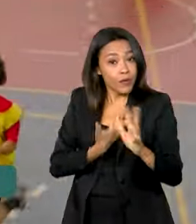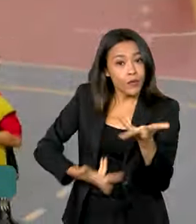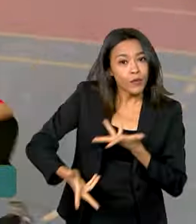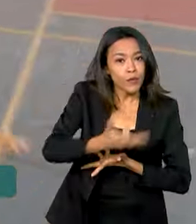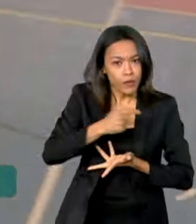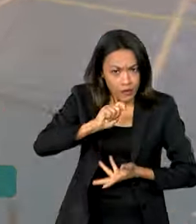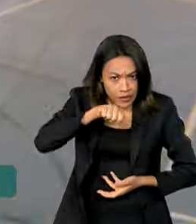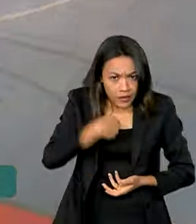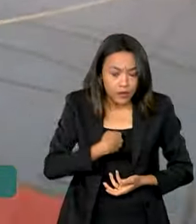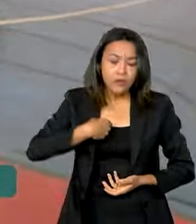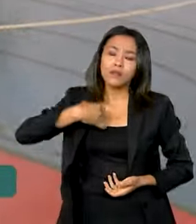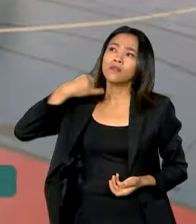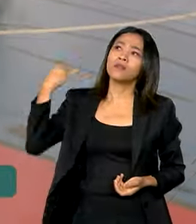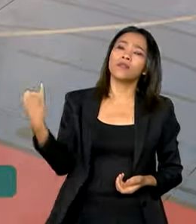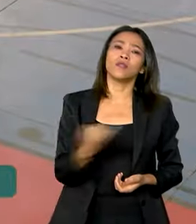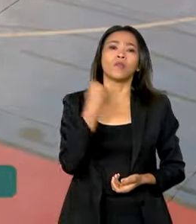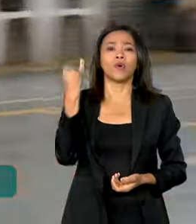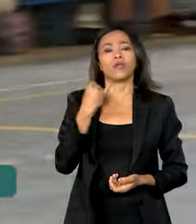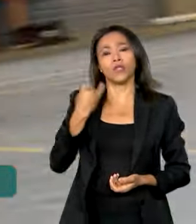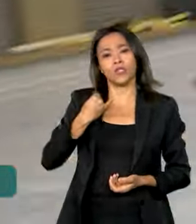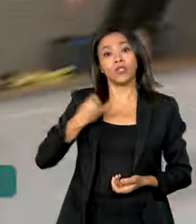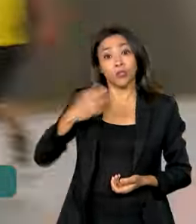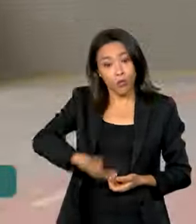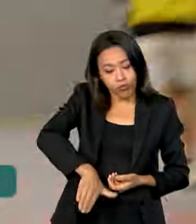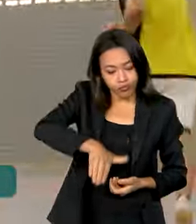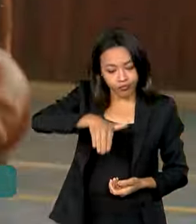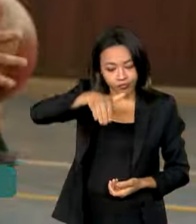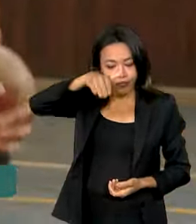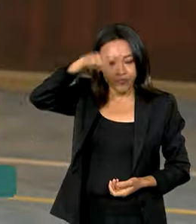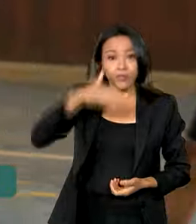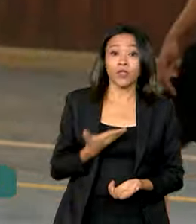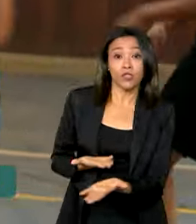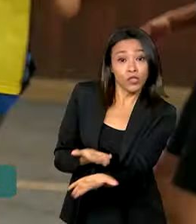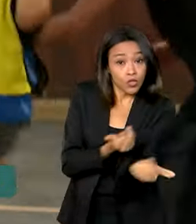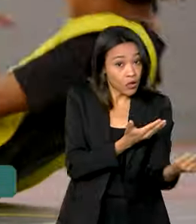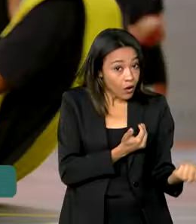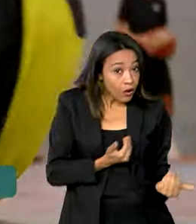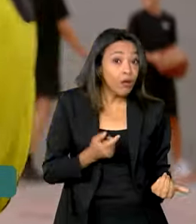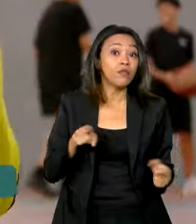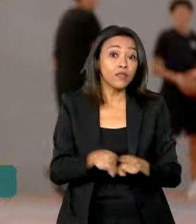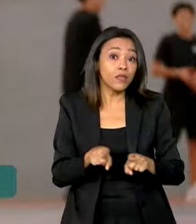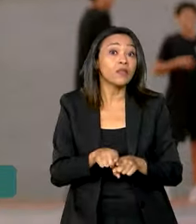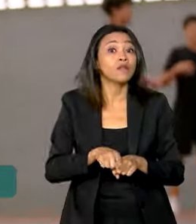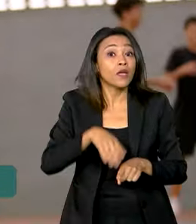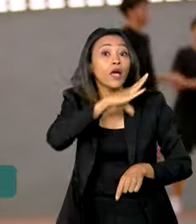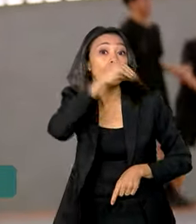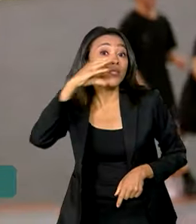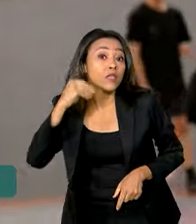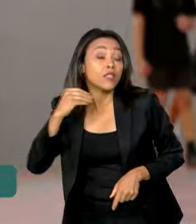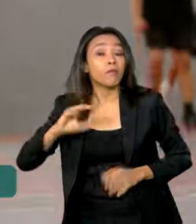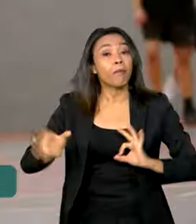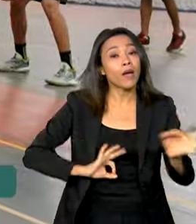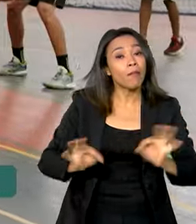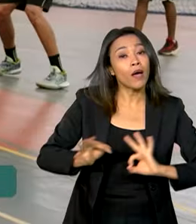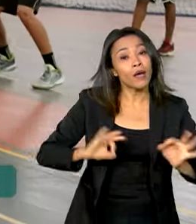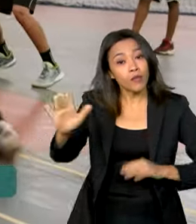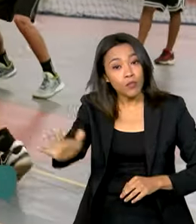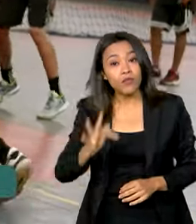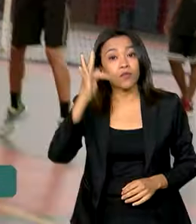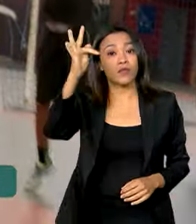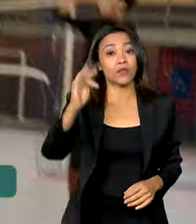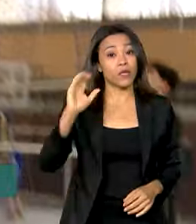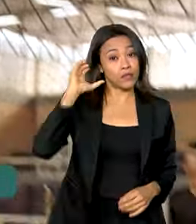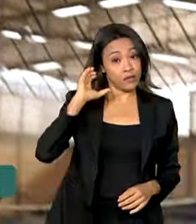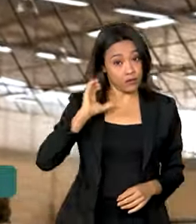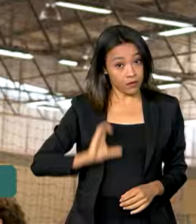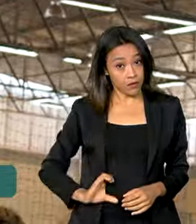desenvolvimento integral de crianças adolescentes e jovens no seu preparo para o exercício da Cidadania e na melhoria